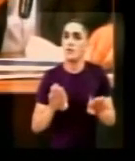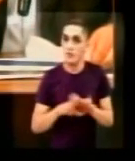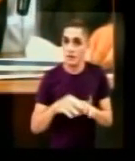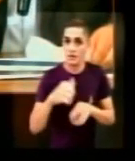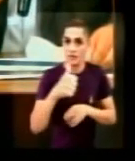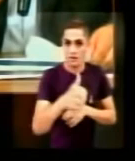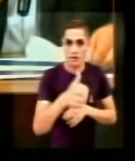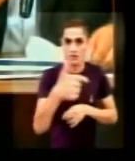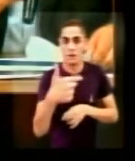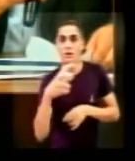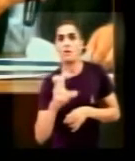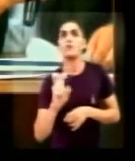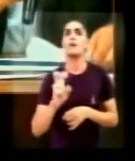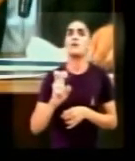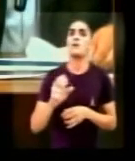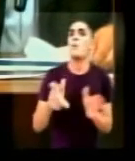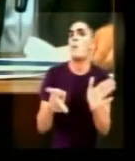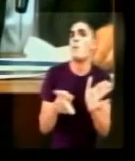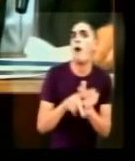125 por